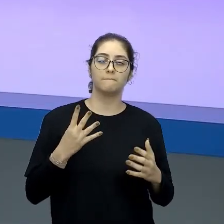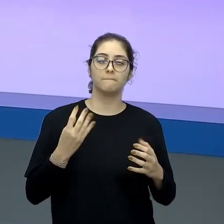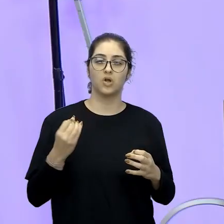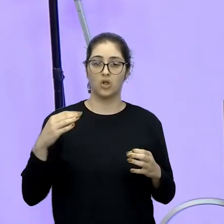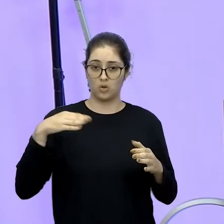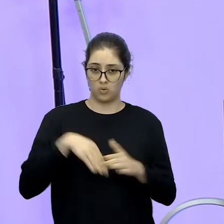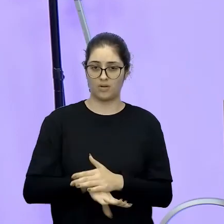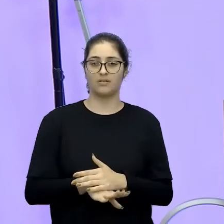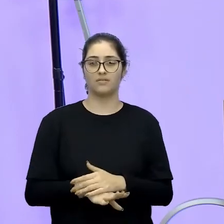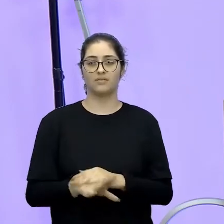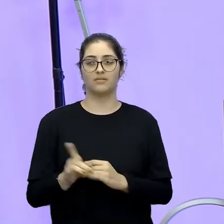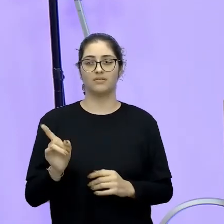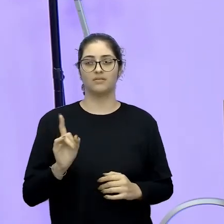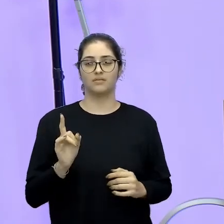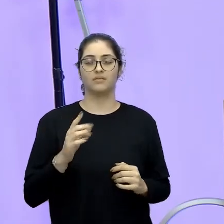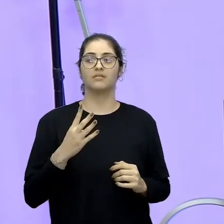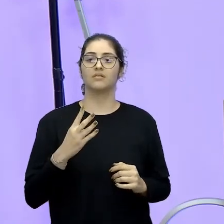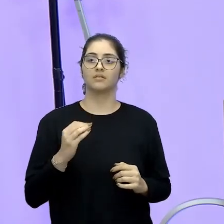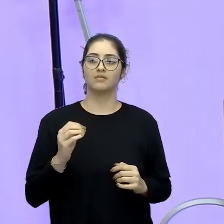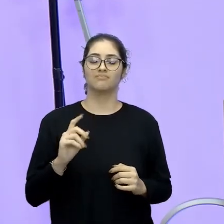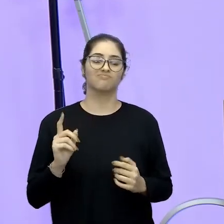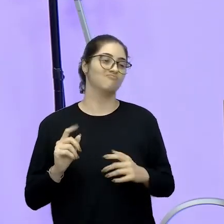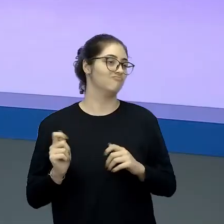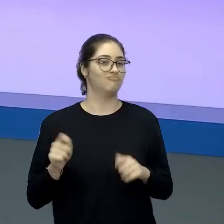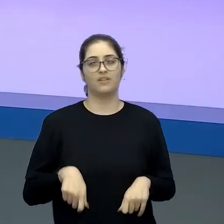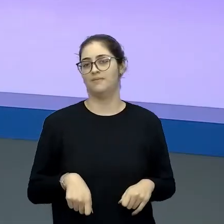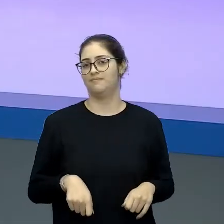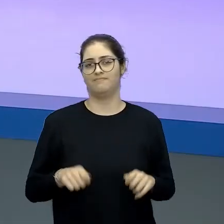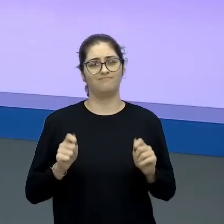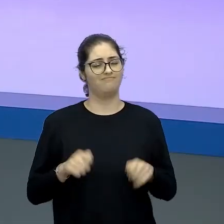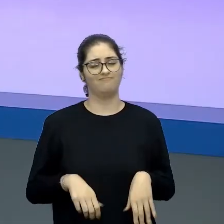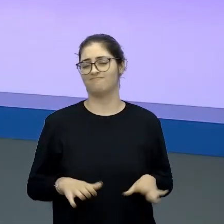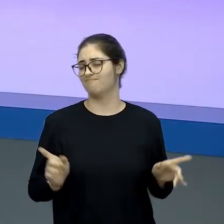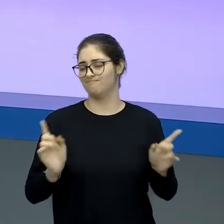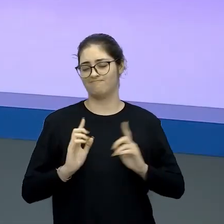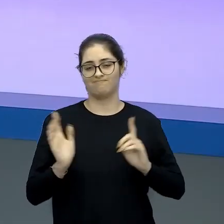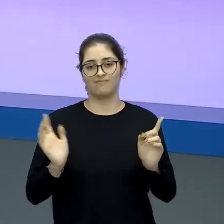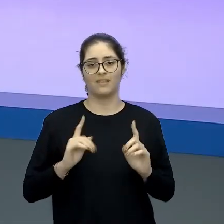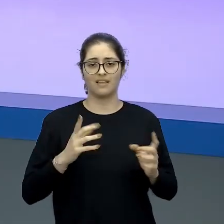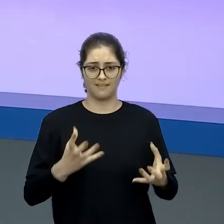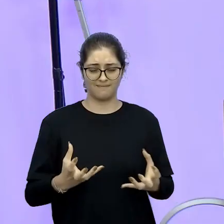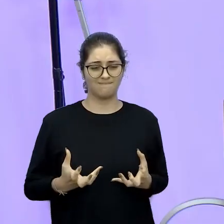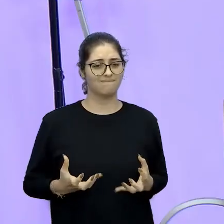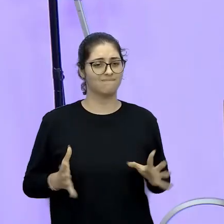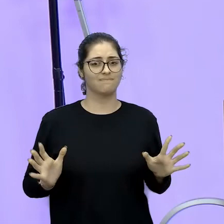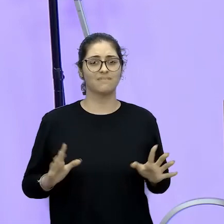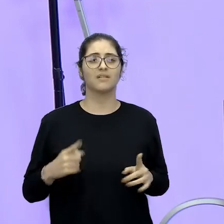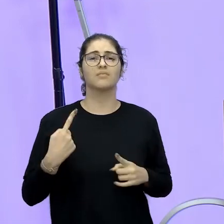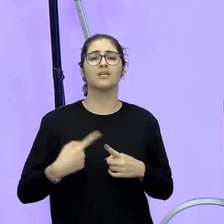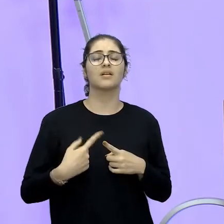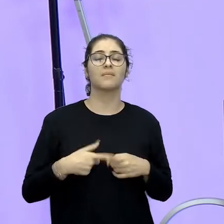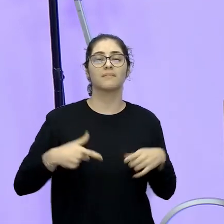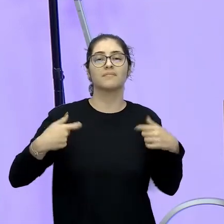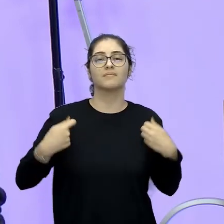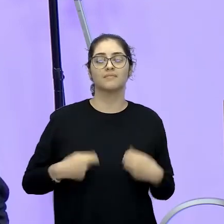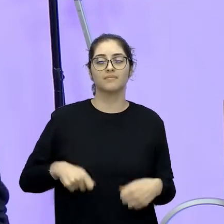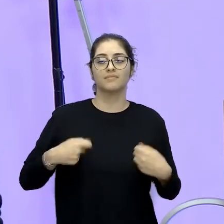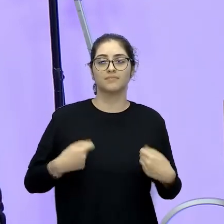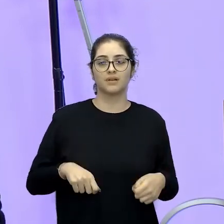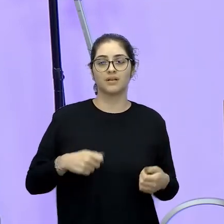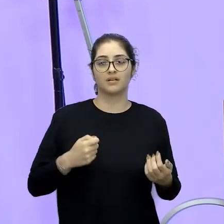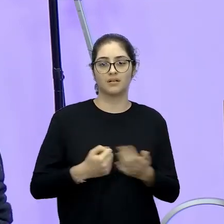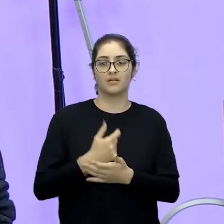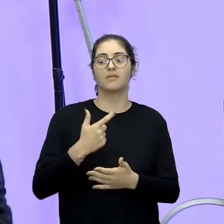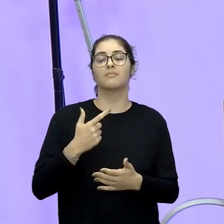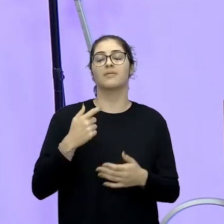40? Não, os 40 não é possível. Não né? é possível, gente. Não tem como, mesmo que a gente queira. Porque nós temos necessidades agora e